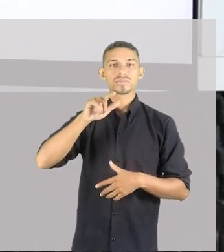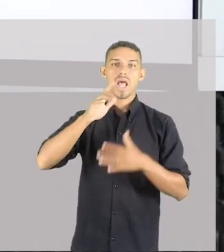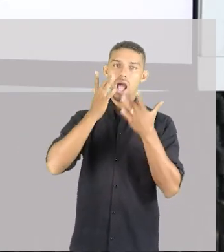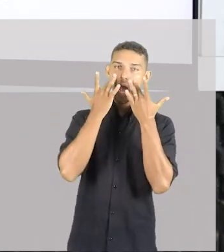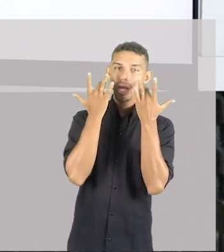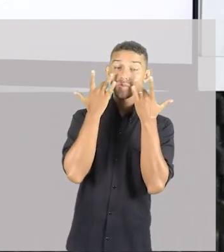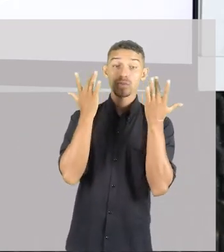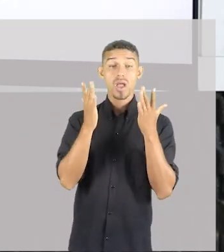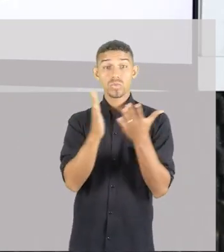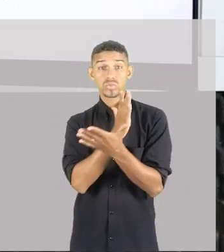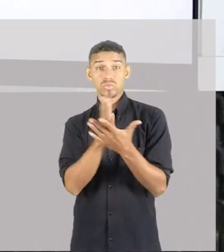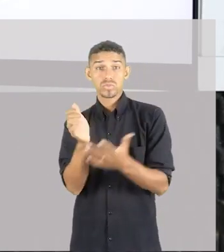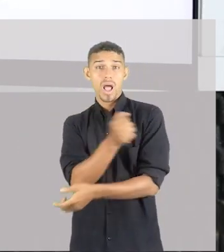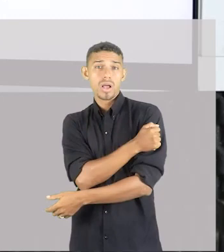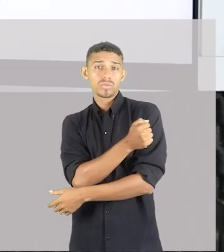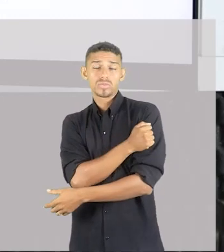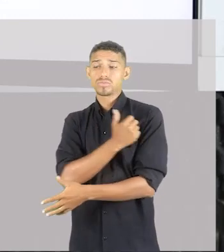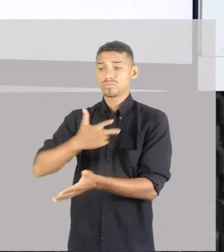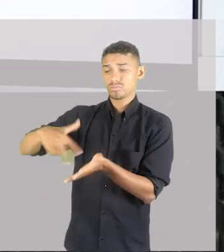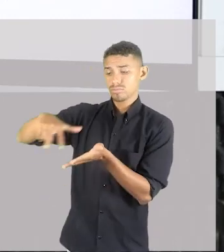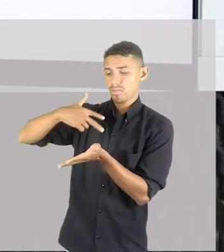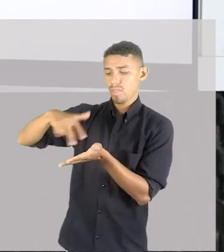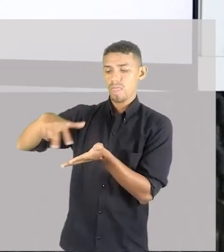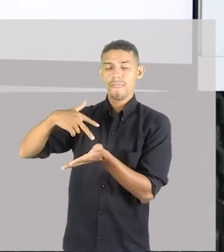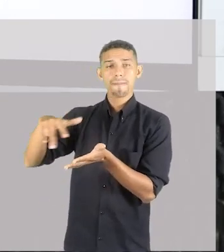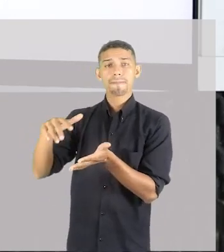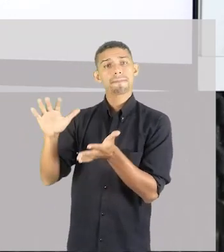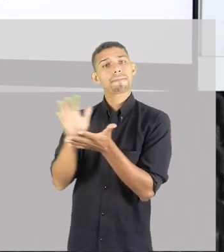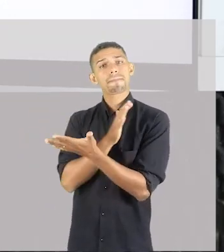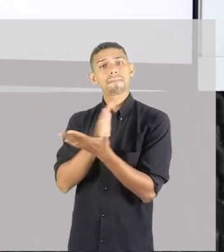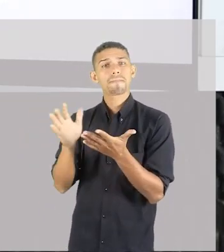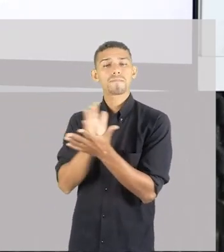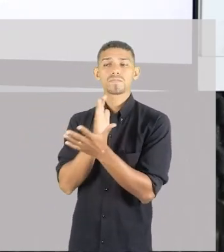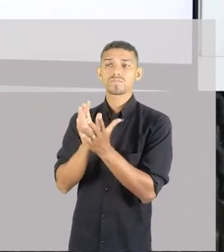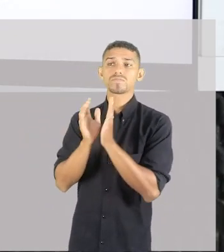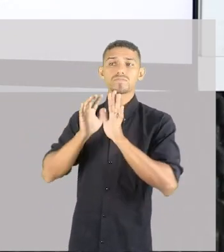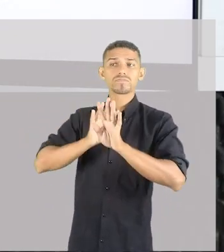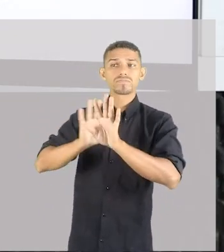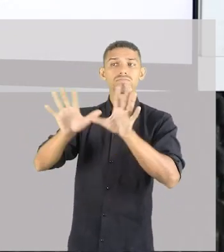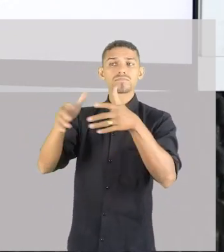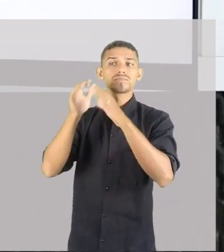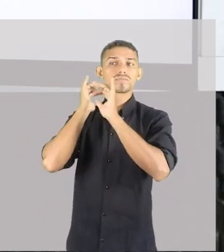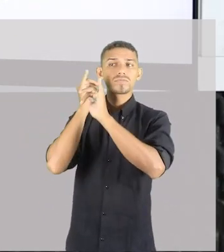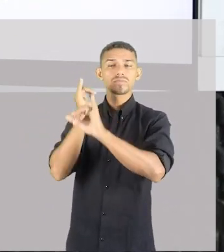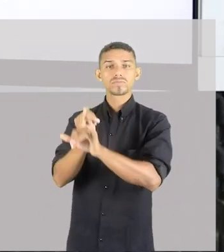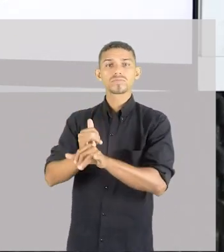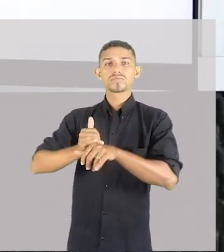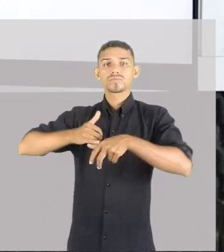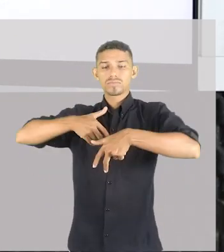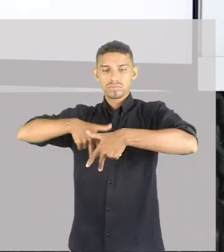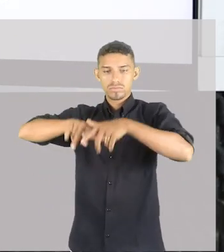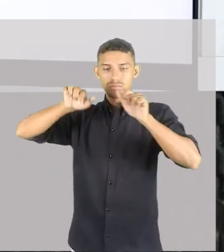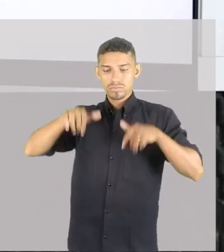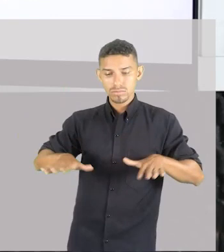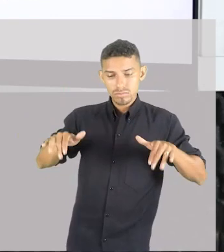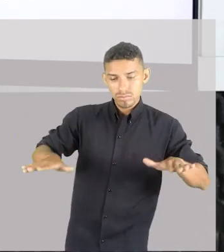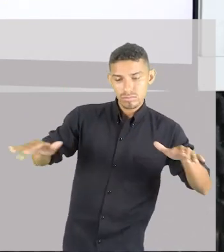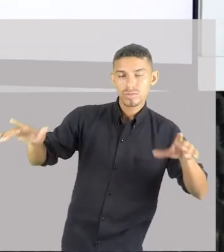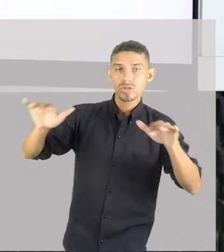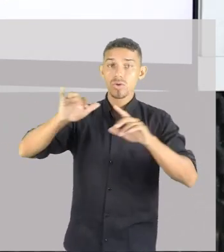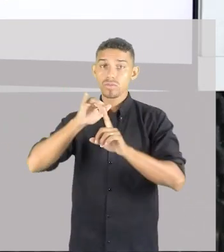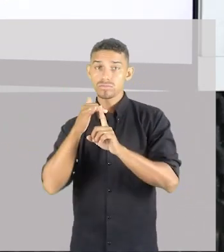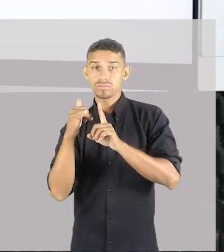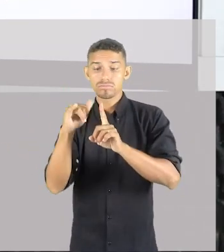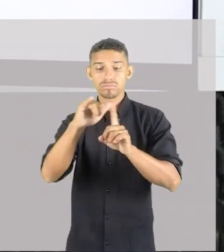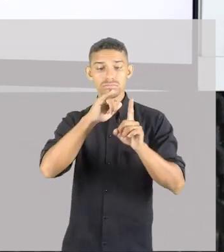isso. Eu tenho alguns alunos que dançam em algumas manifestações folclóricas, seja com a curiá ou no Bumba Boi. Você está